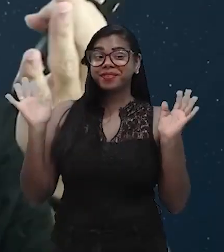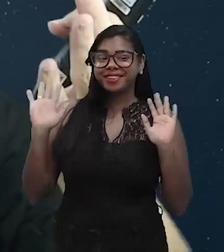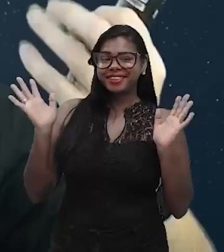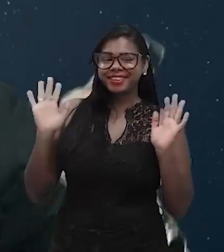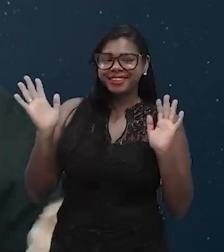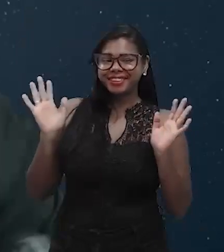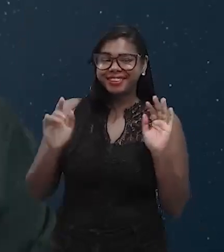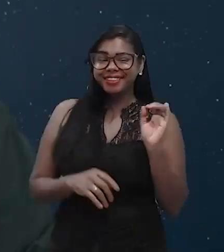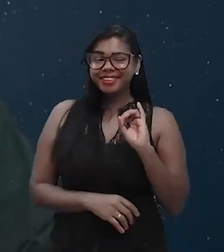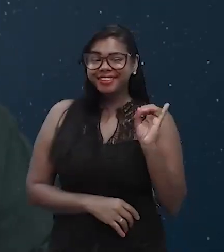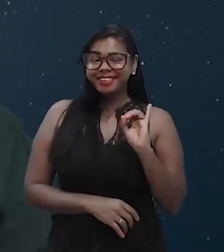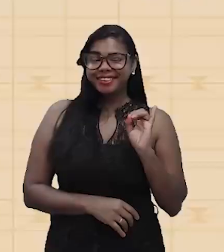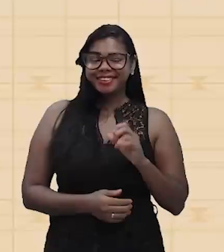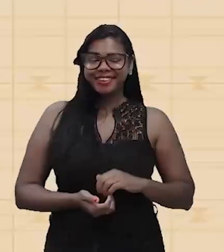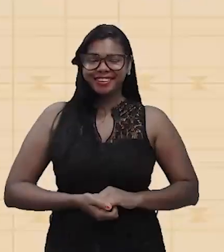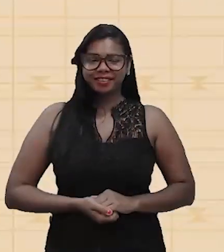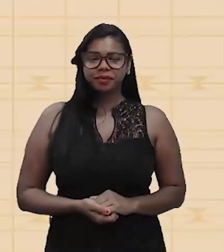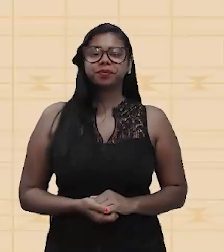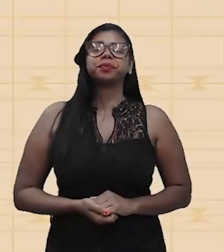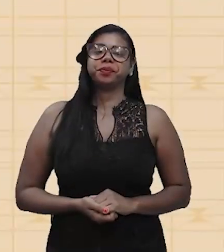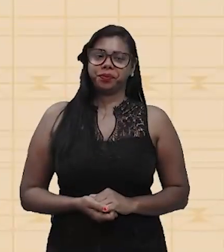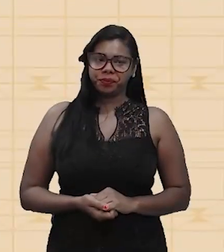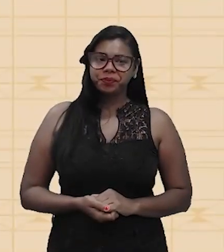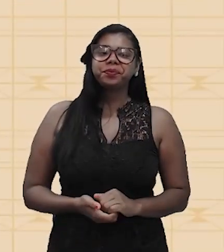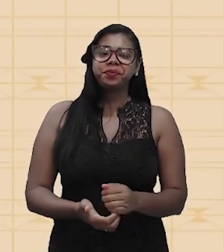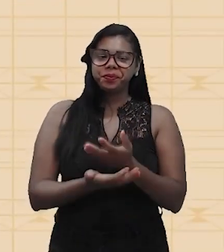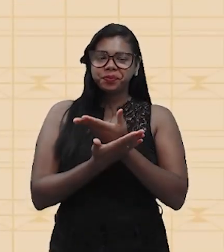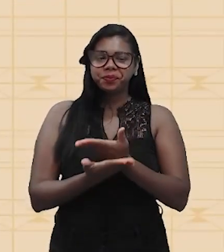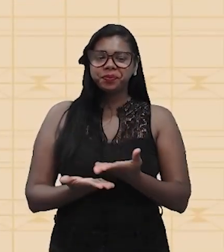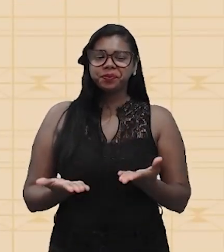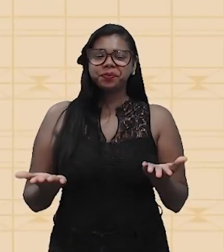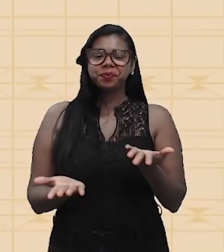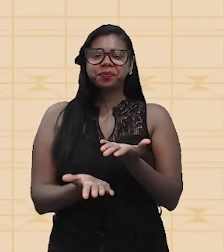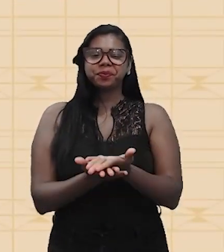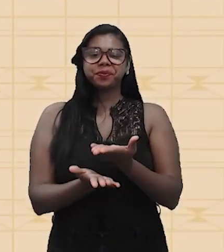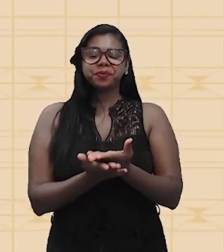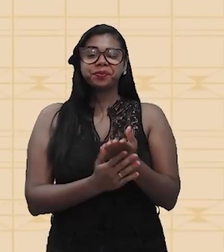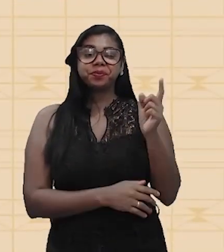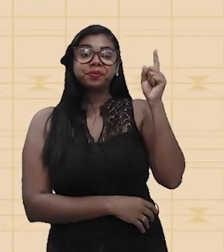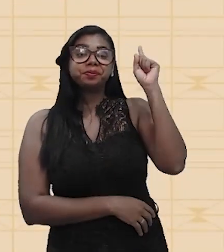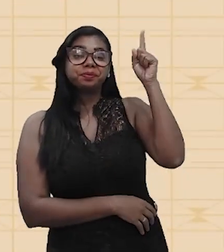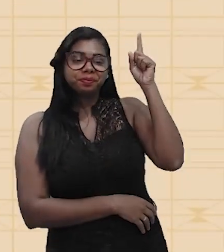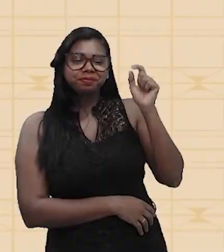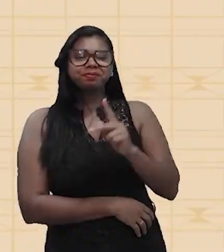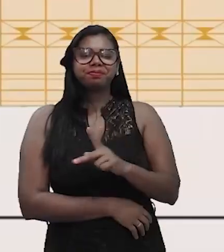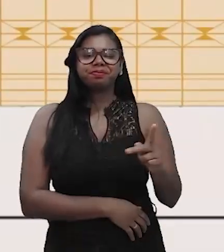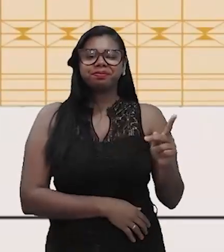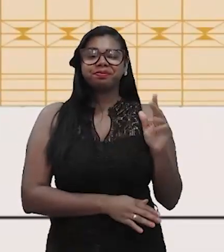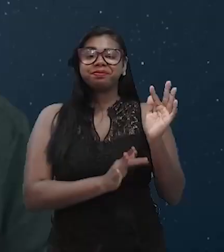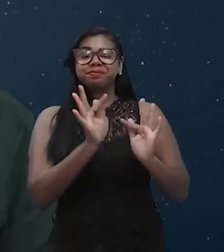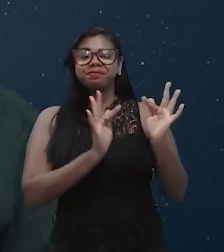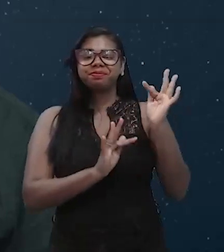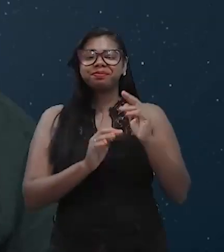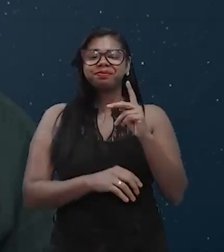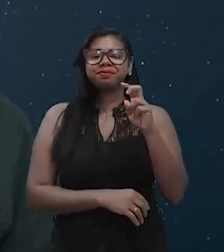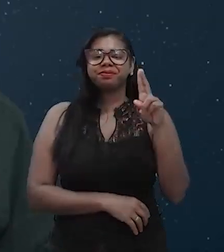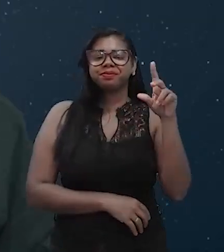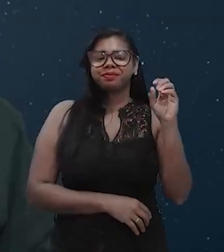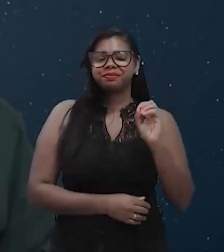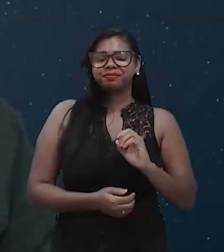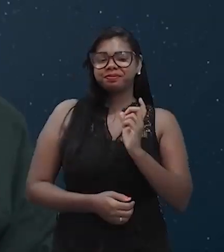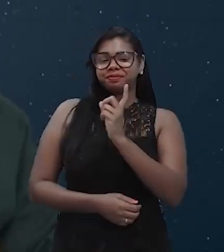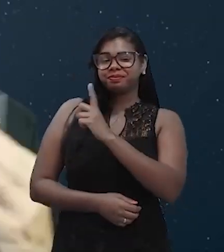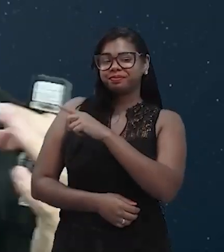Saudações, meus pequenos gafanhotos! Estamos aqui de volta com o seu professor de física, Paulinho Vieira. Que beleza!